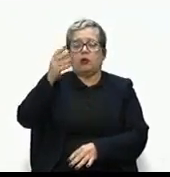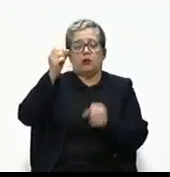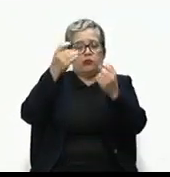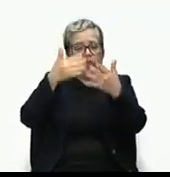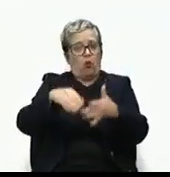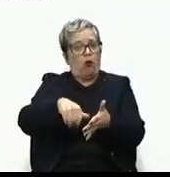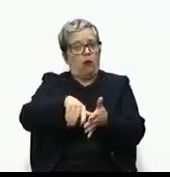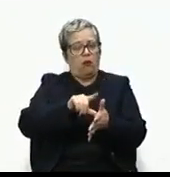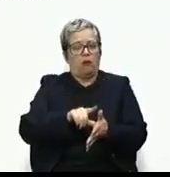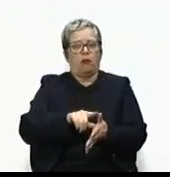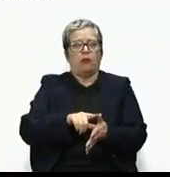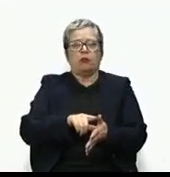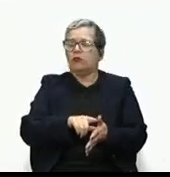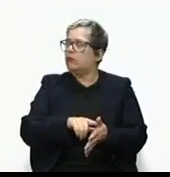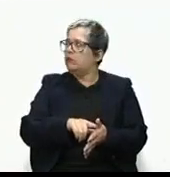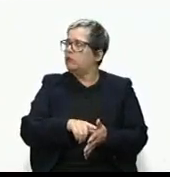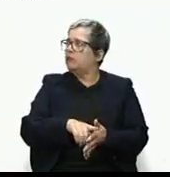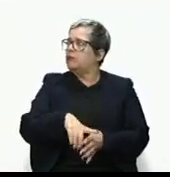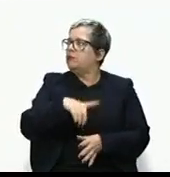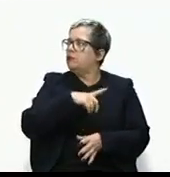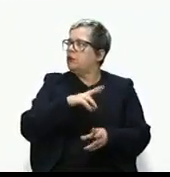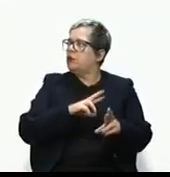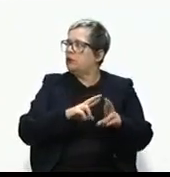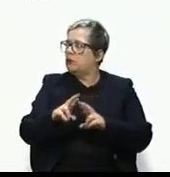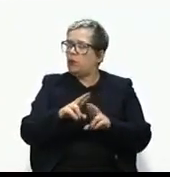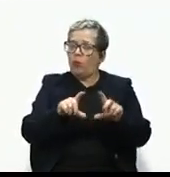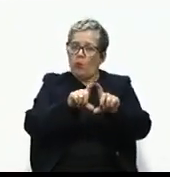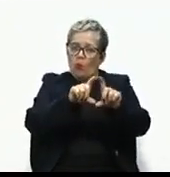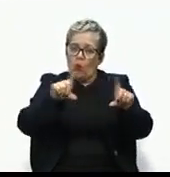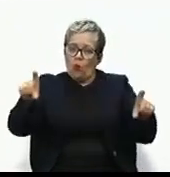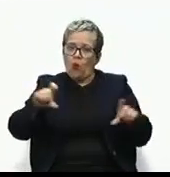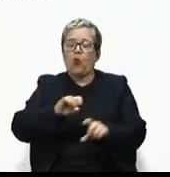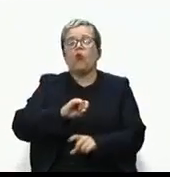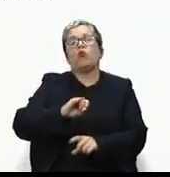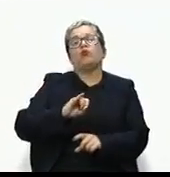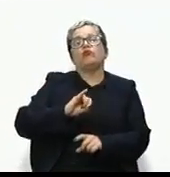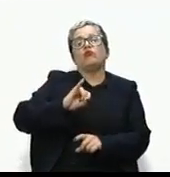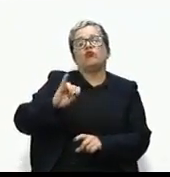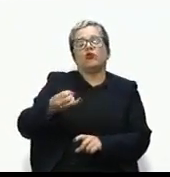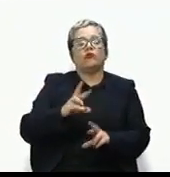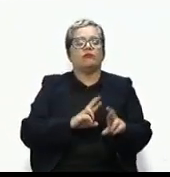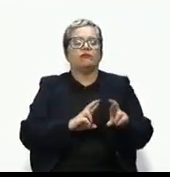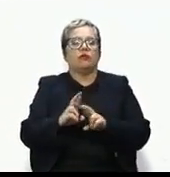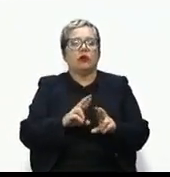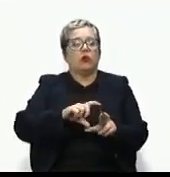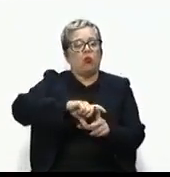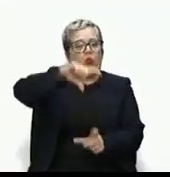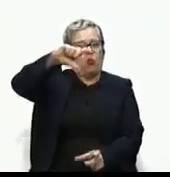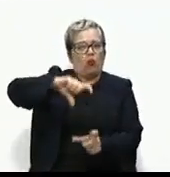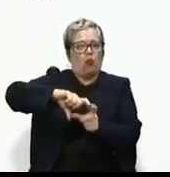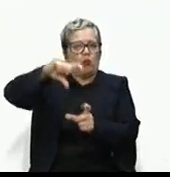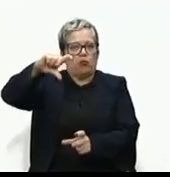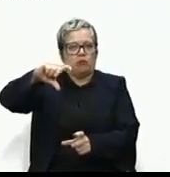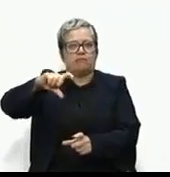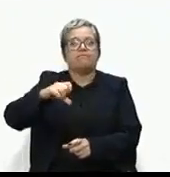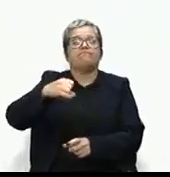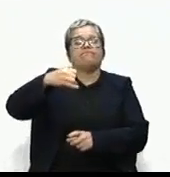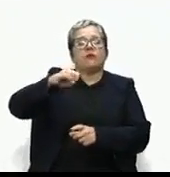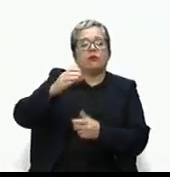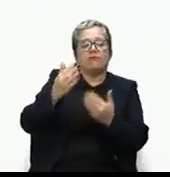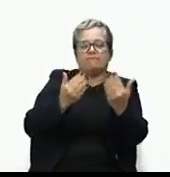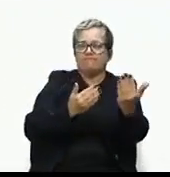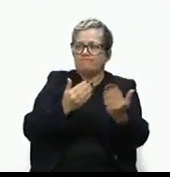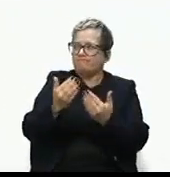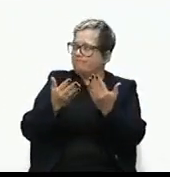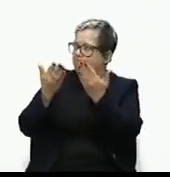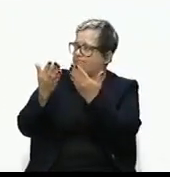temos o índice I relacionado à linha e o J relacionado à coluna. Então, se nós formos